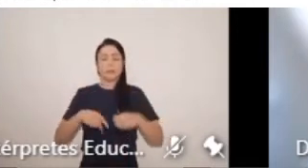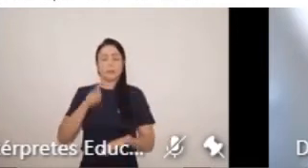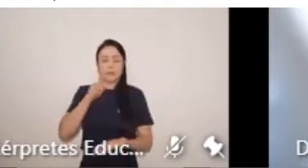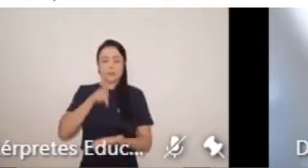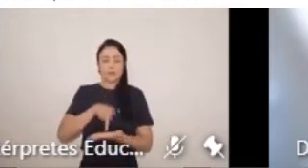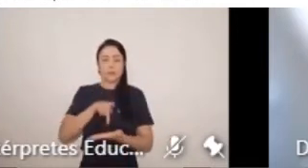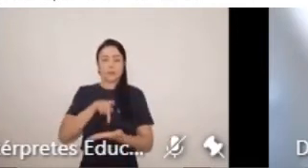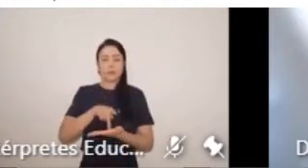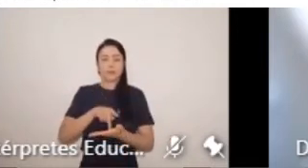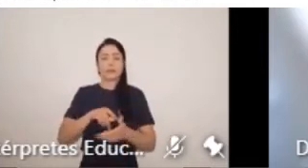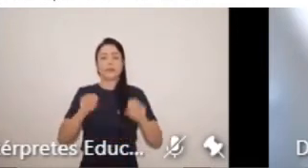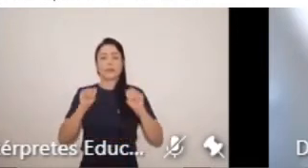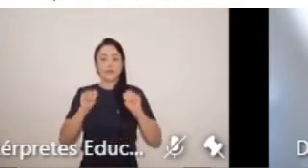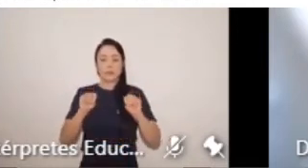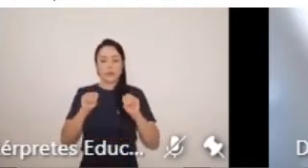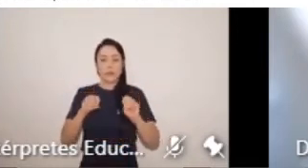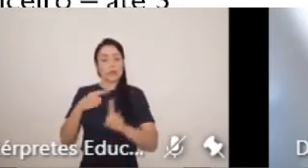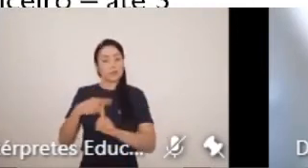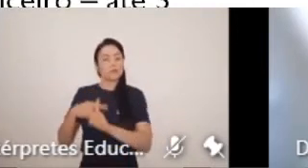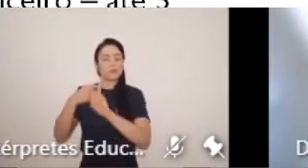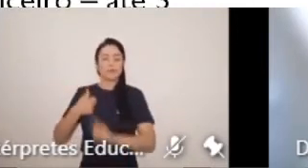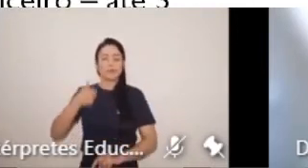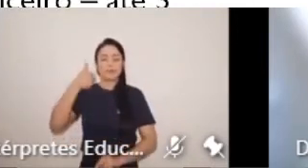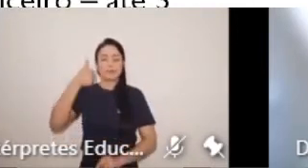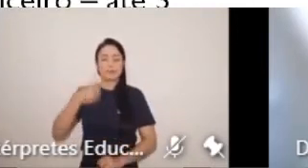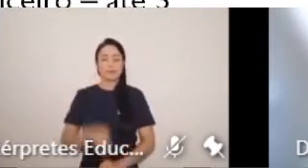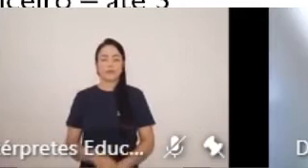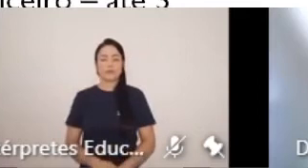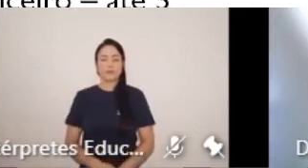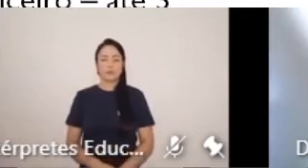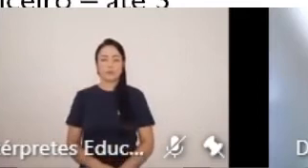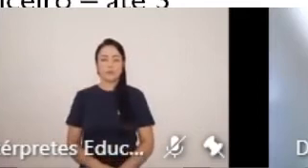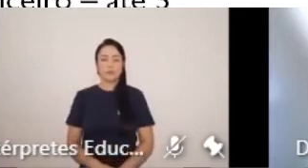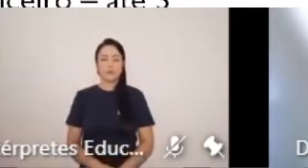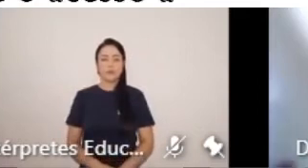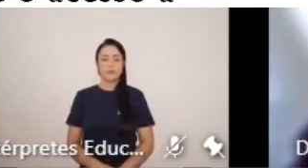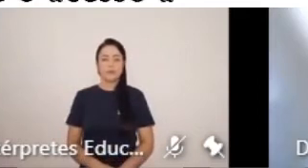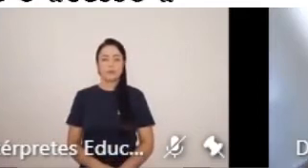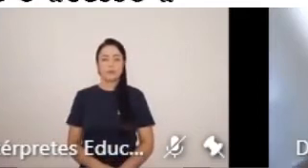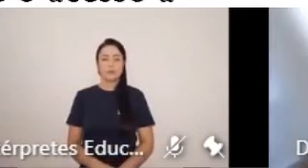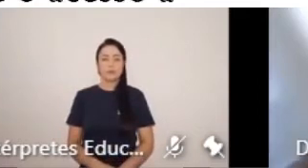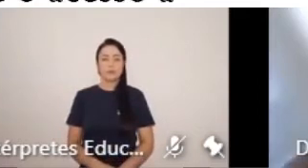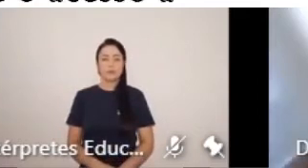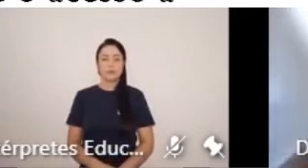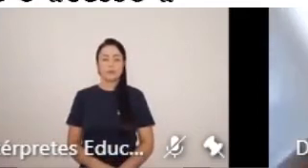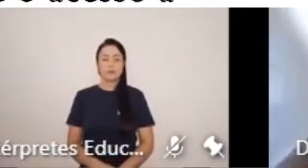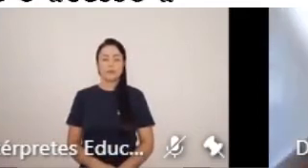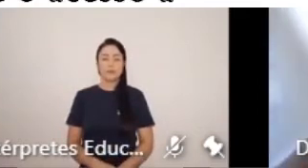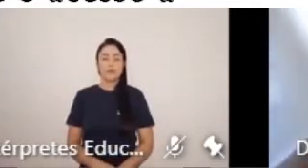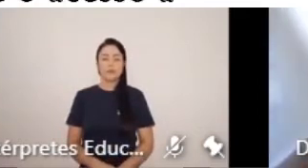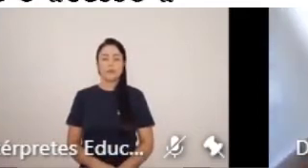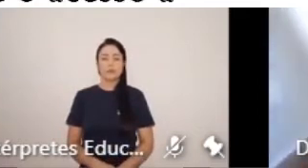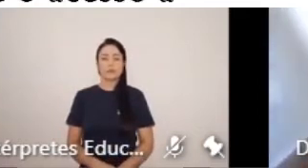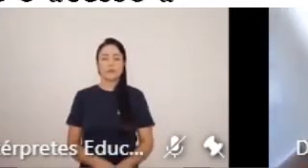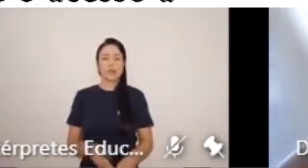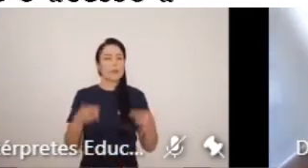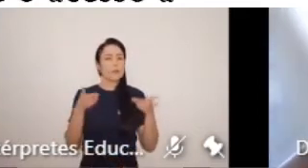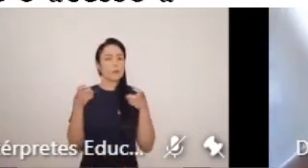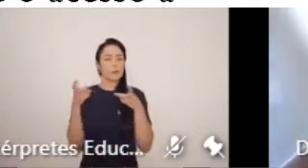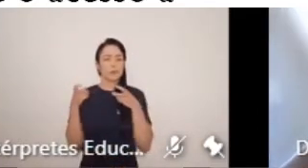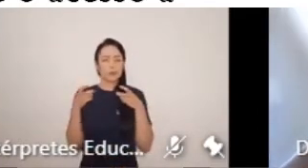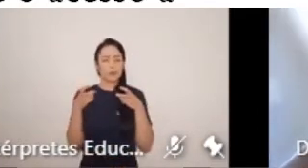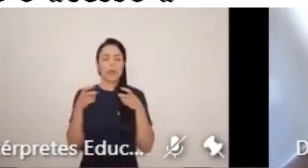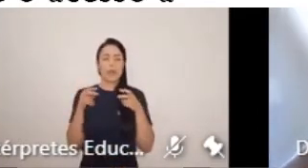que pode trazer elementos positivos. Bem, o que nós vemos com